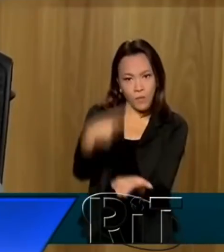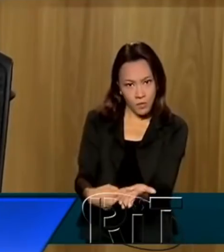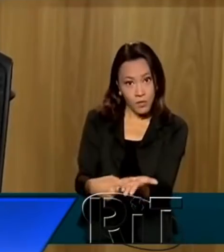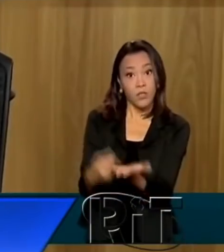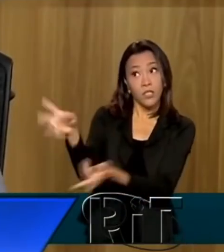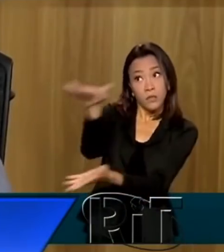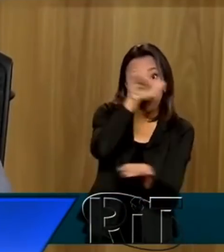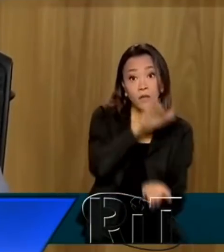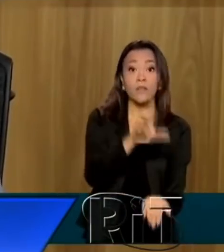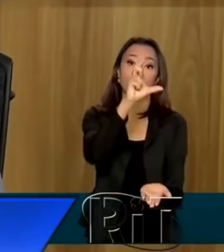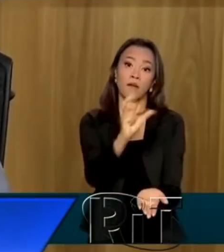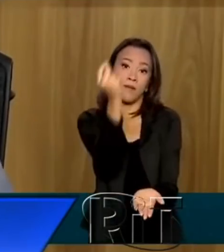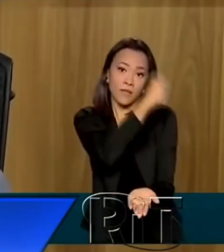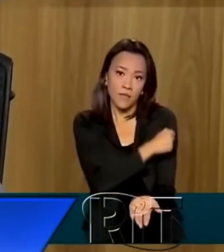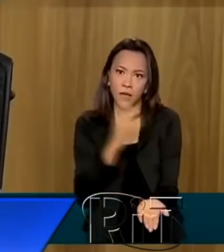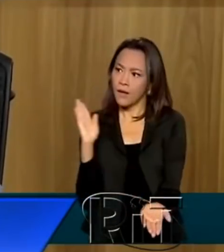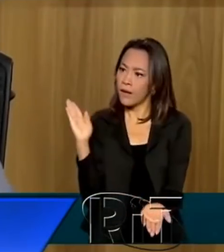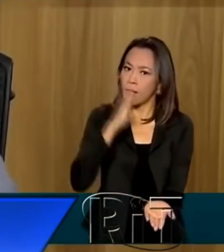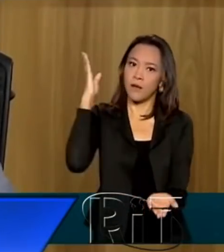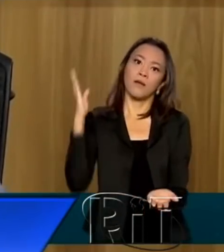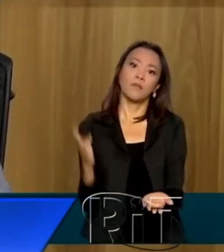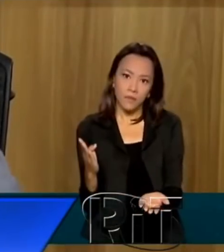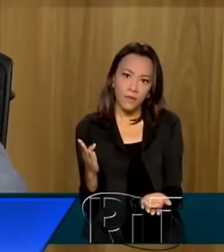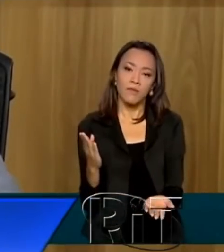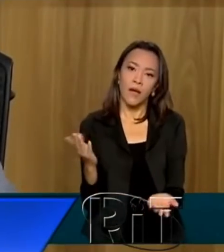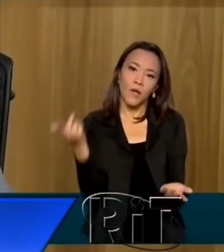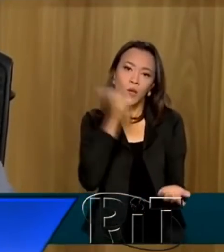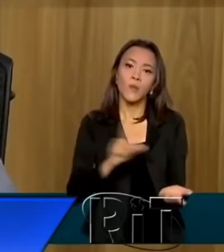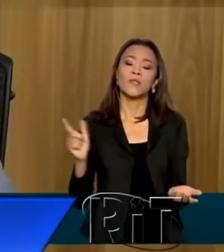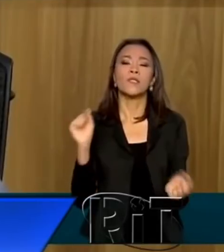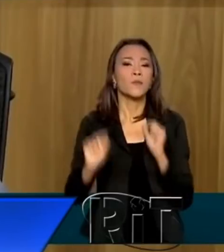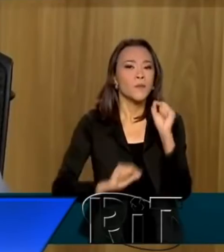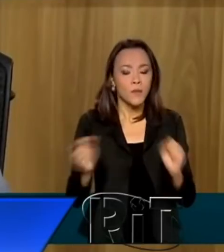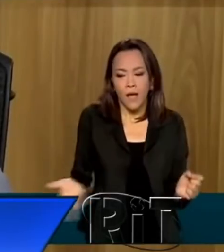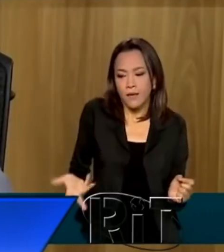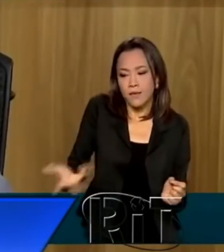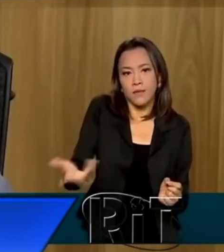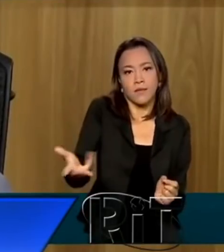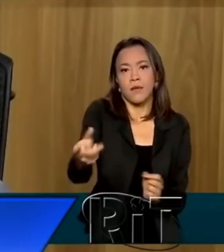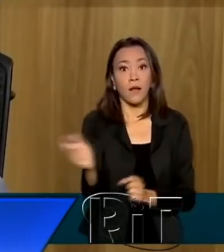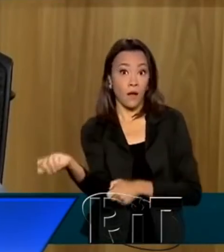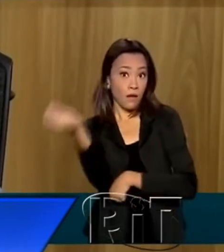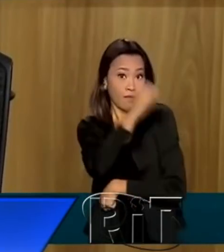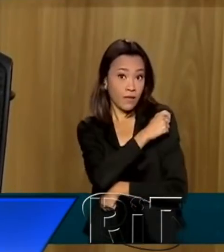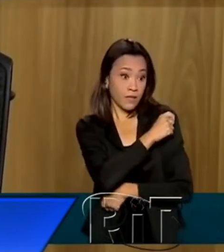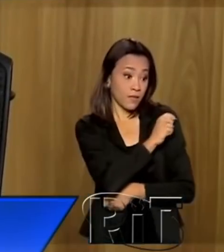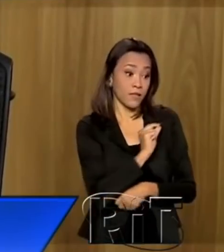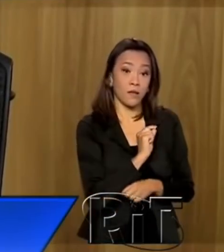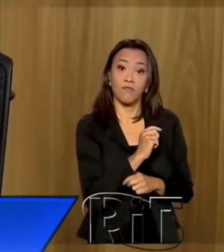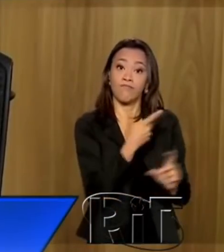trazer vacinas de uma maneira mais rápida para assim acelerar a campanha de imunização contra